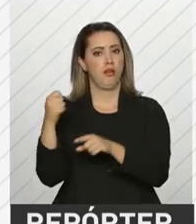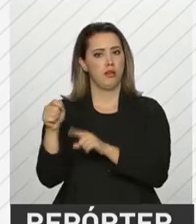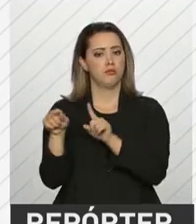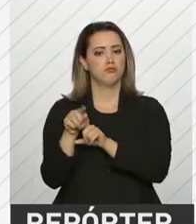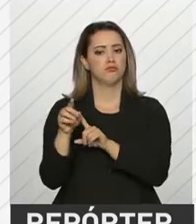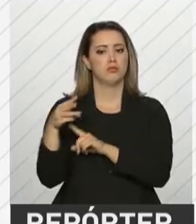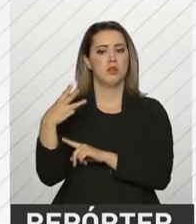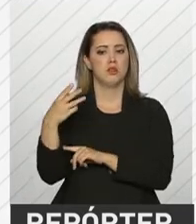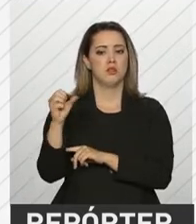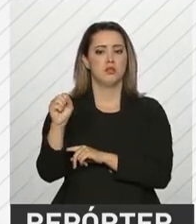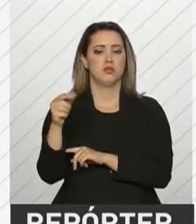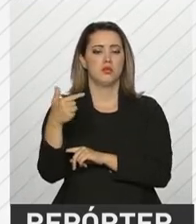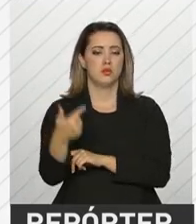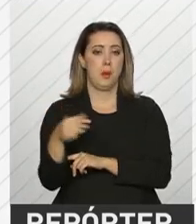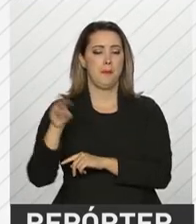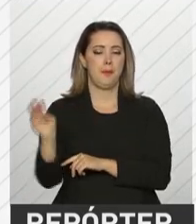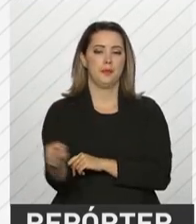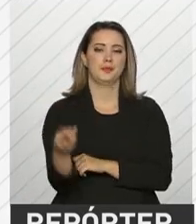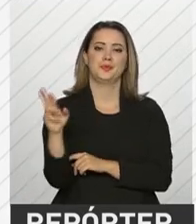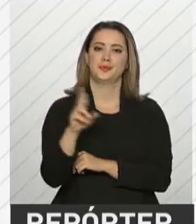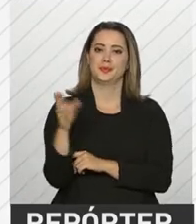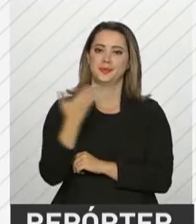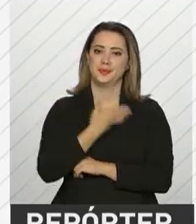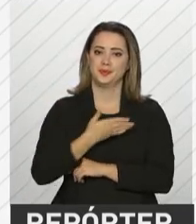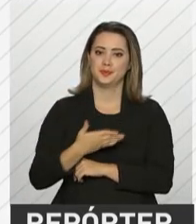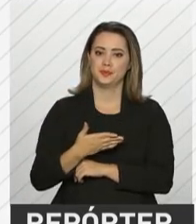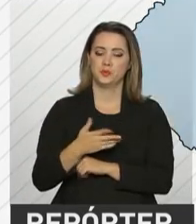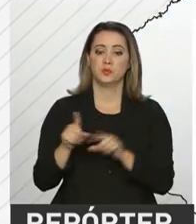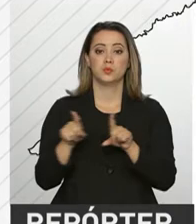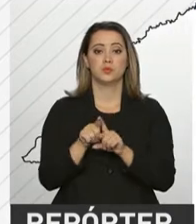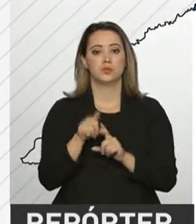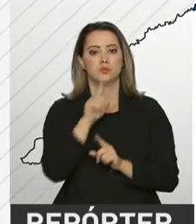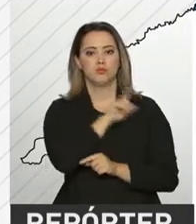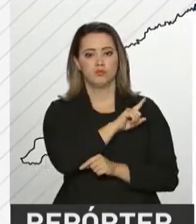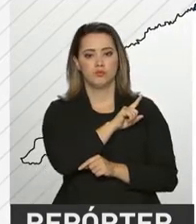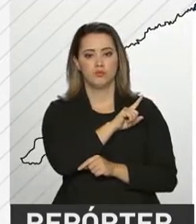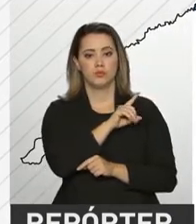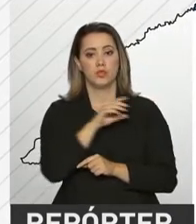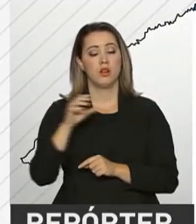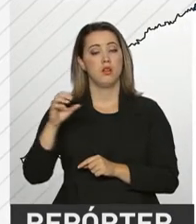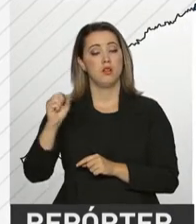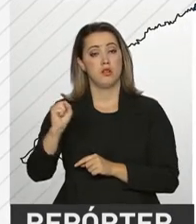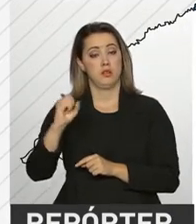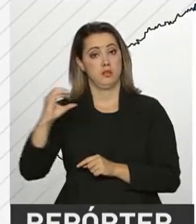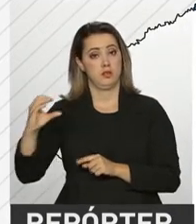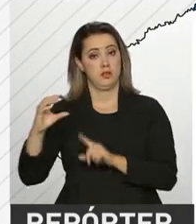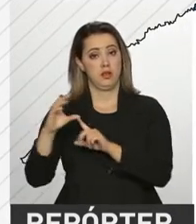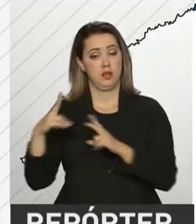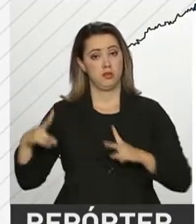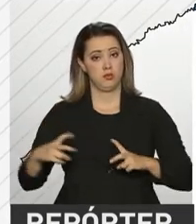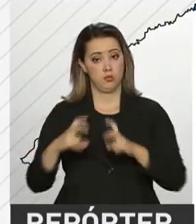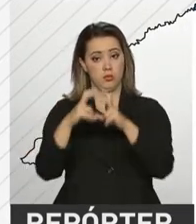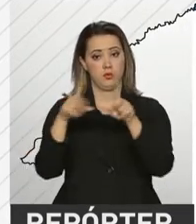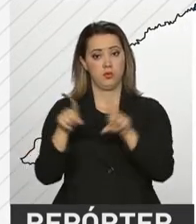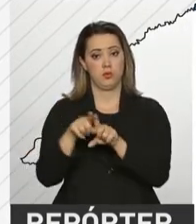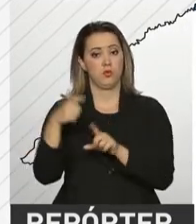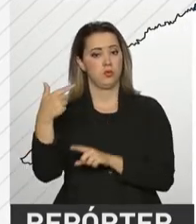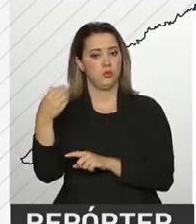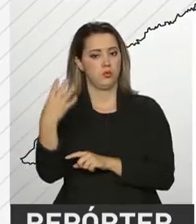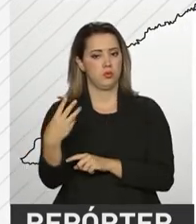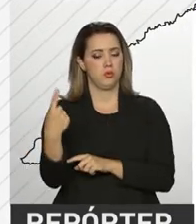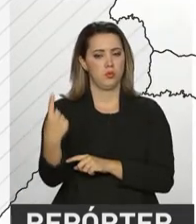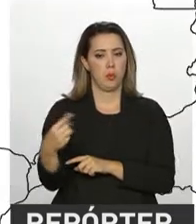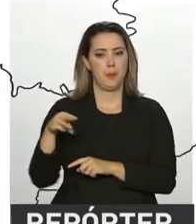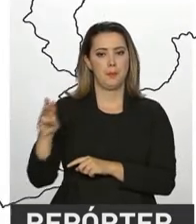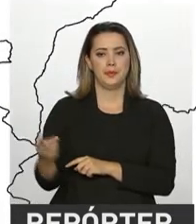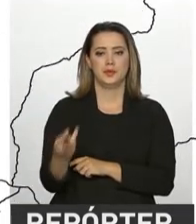por 380 102 milhões de reais o de florianópolis recebeu a oferta de 241 milhões de reais